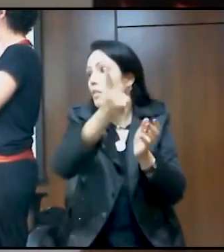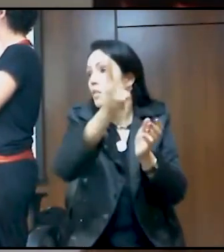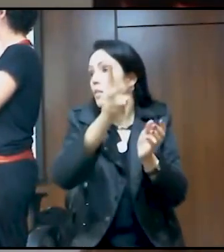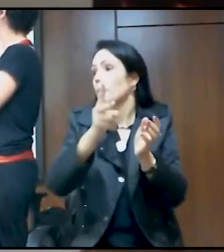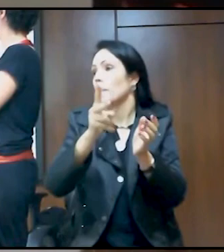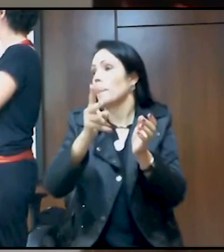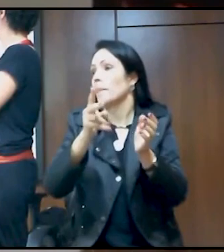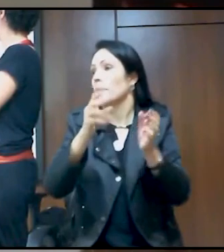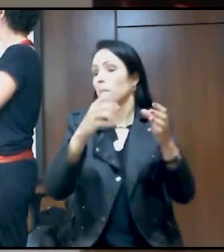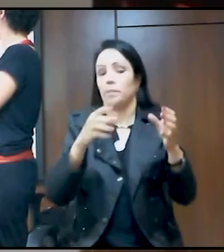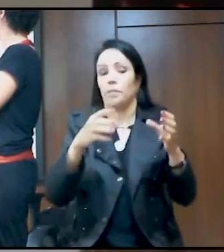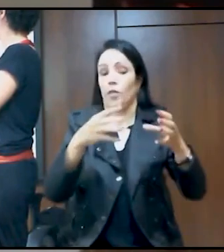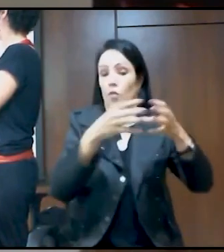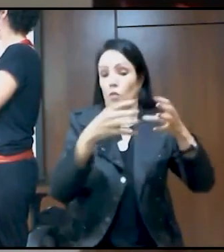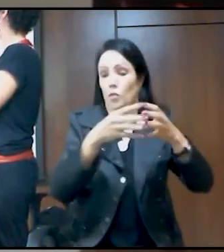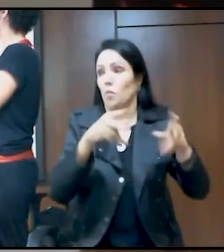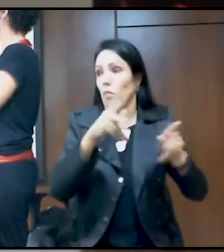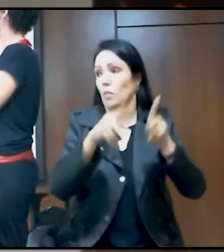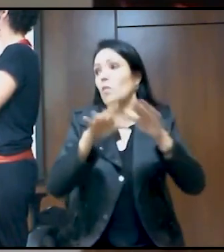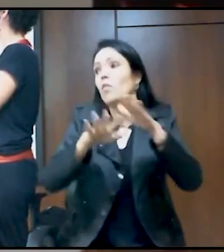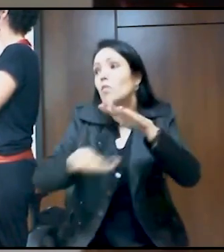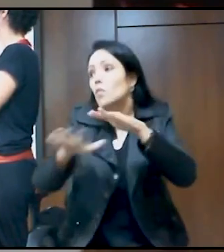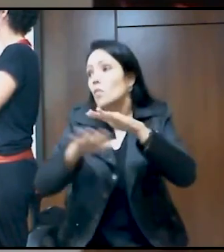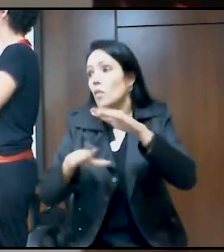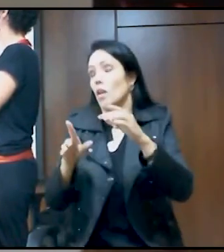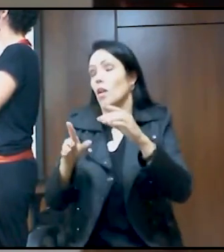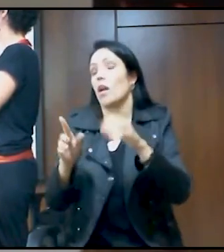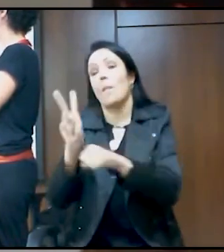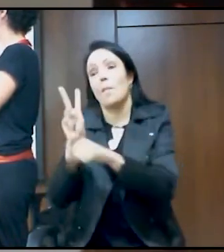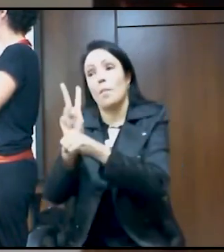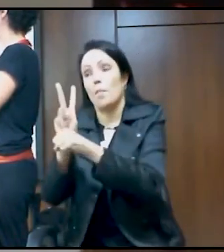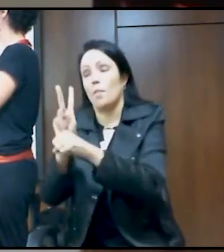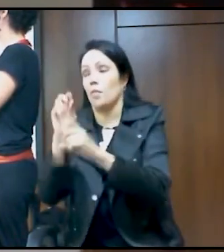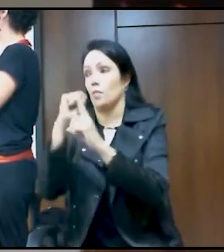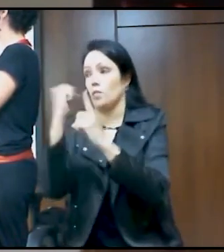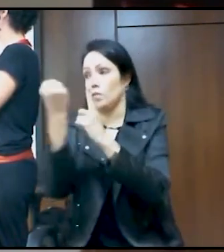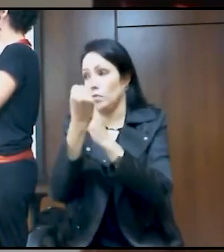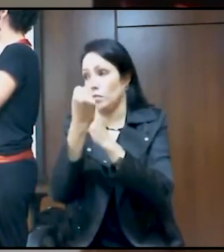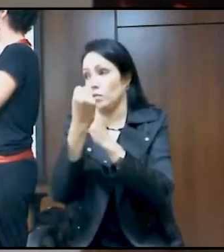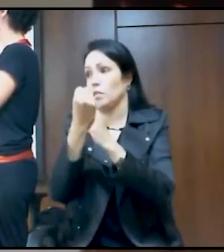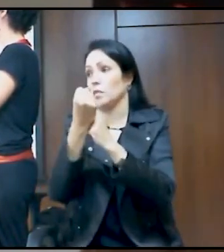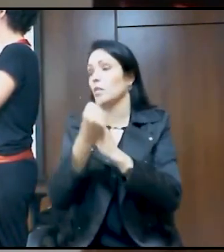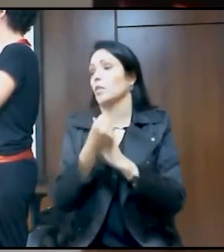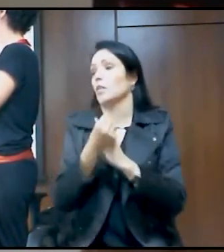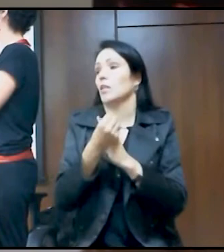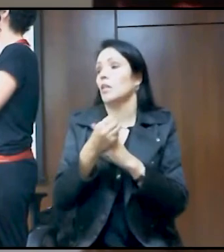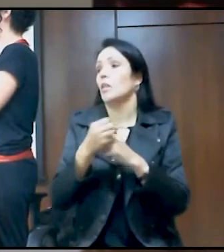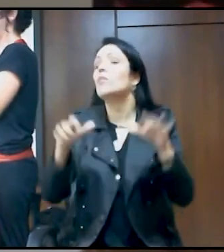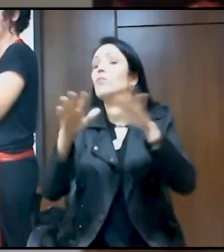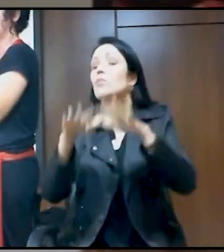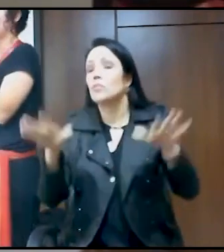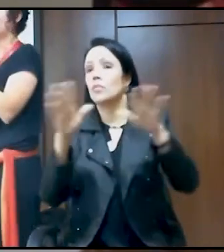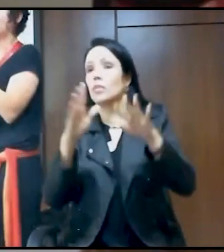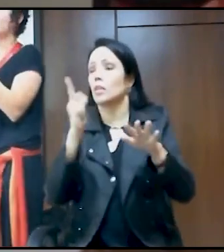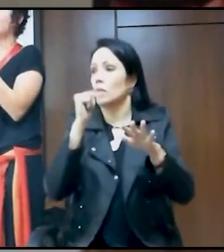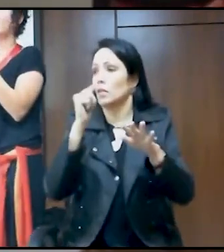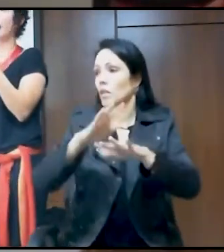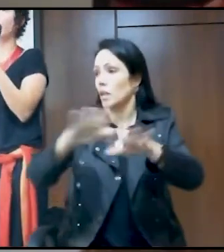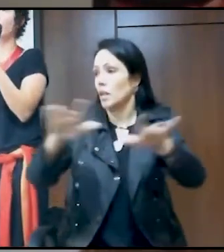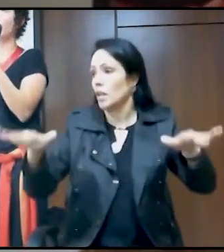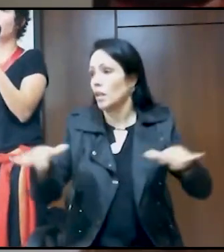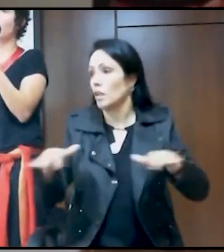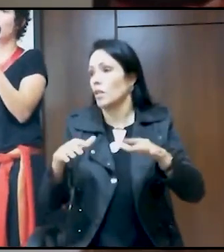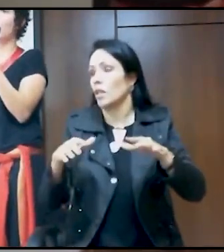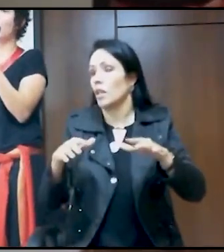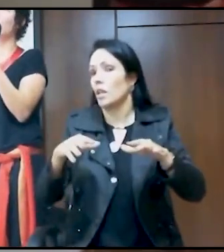população altamente vulnerável, com apoio da assistência social em unidades não completas, áreas molhadas, coletivas,